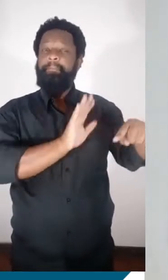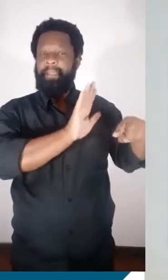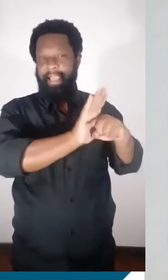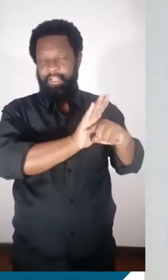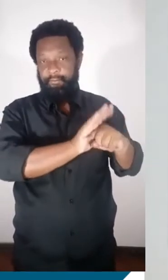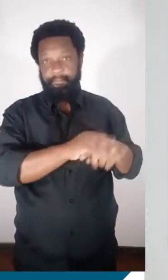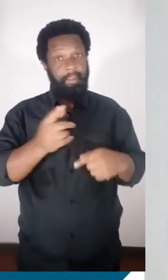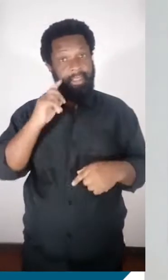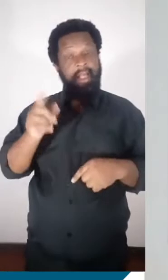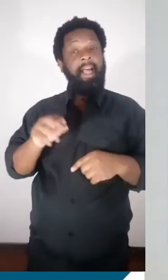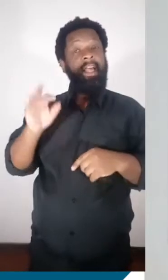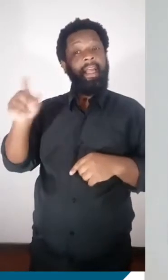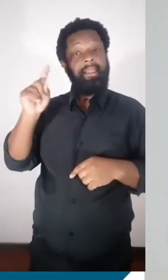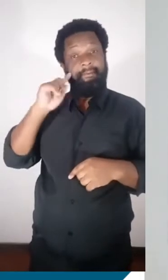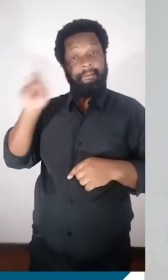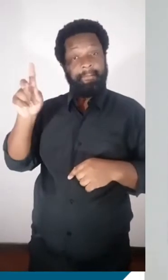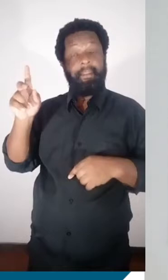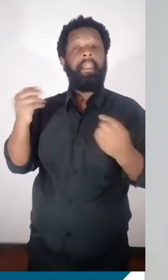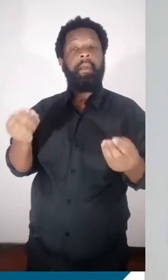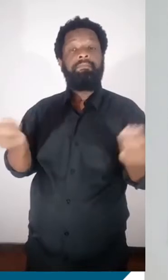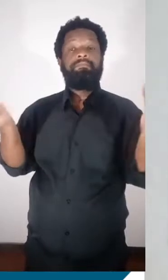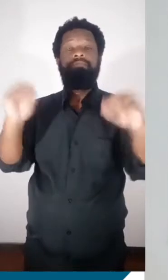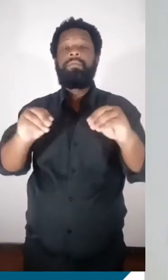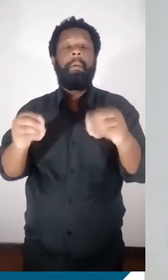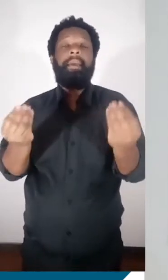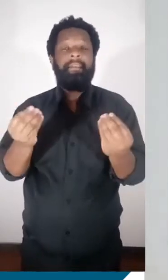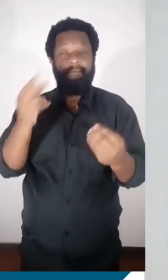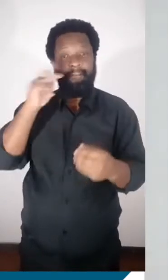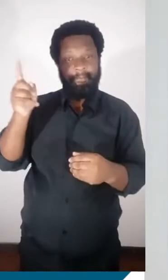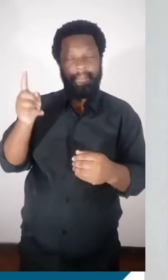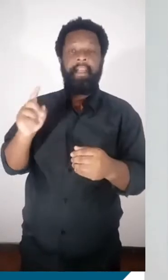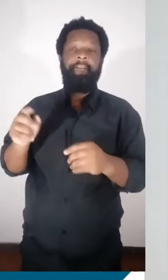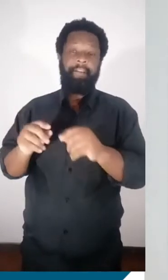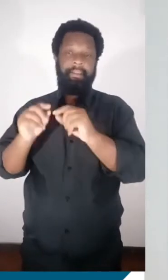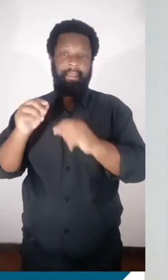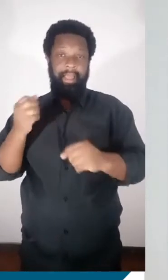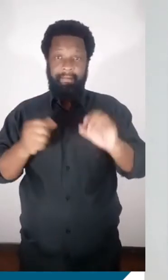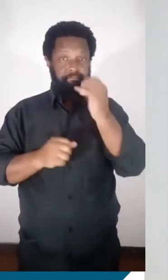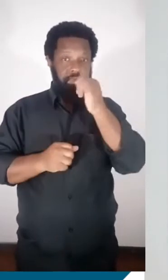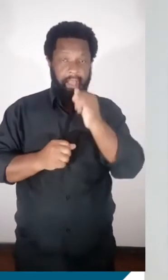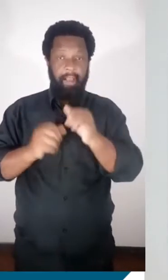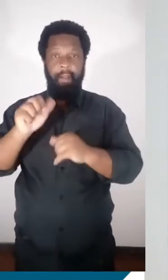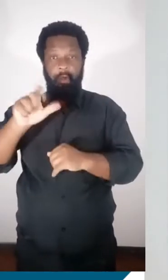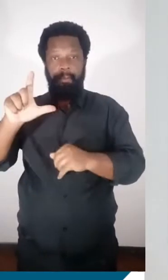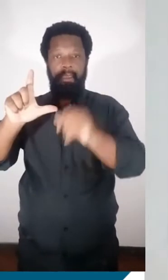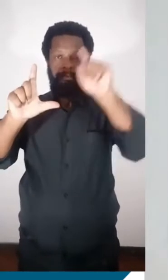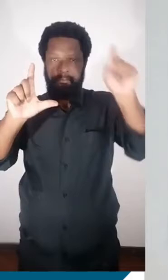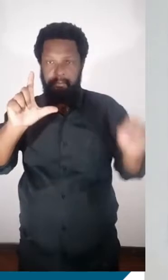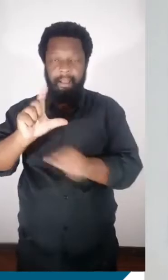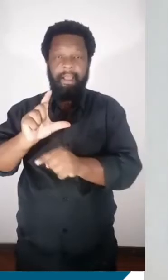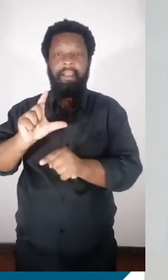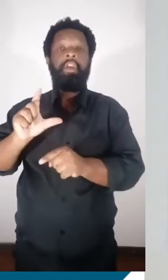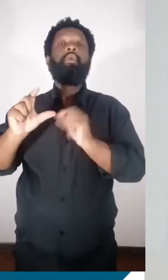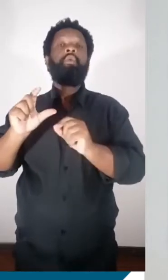acontece? Essa fórmula aqui, ela é colocada dessa maneira. Nós jogamos a carga do alumínio aqui para